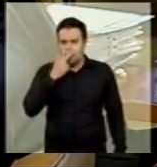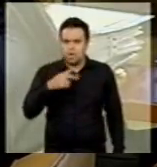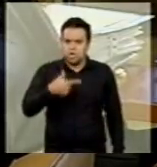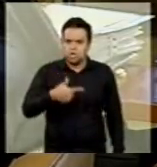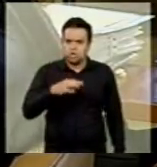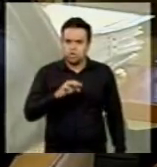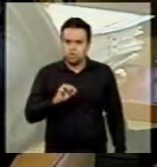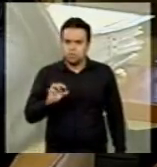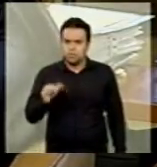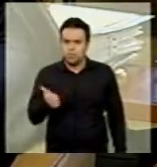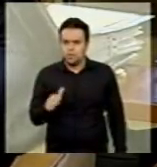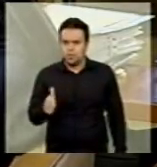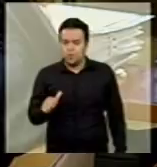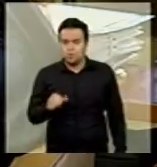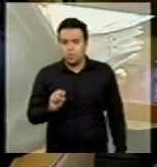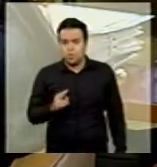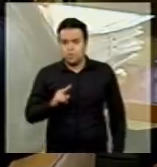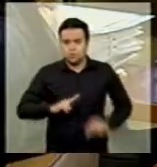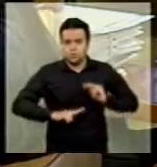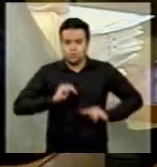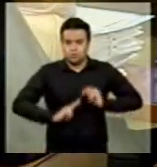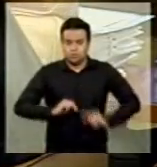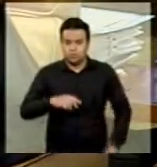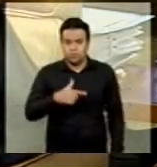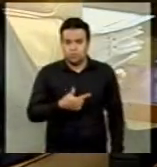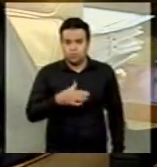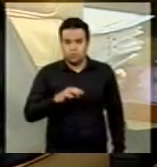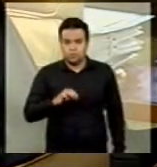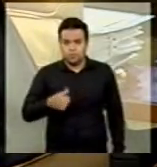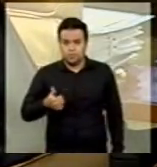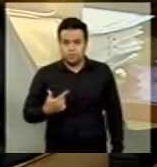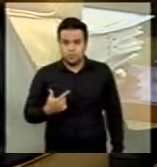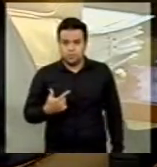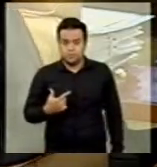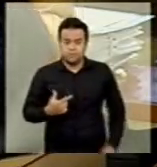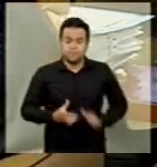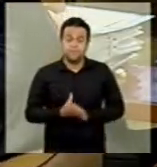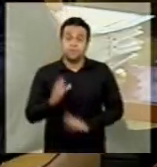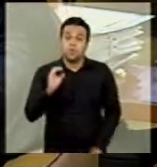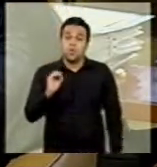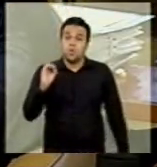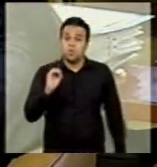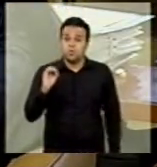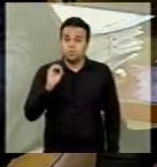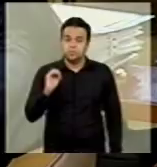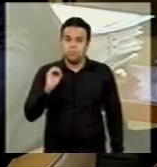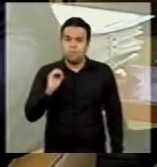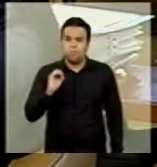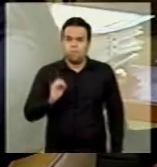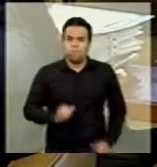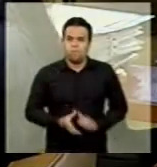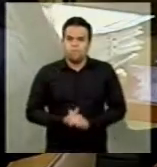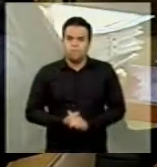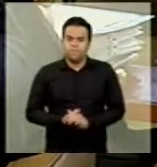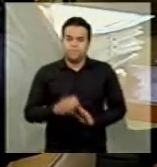2011 ou junho de 2012, e Em outubro,